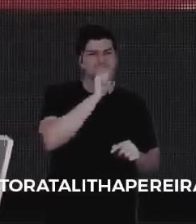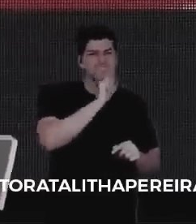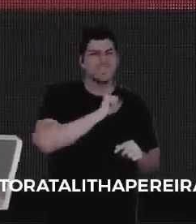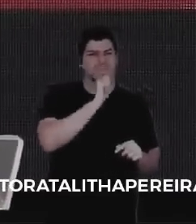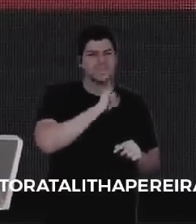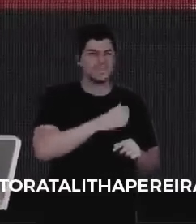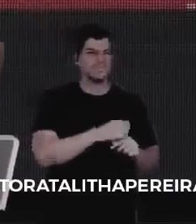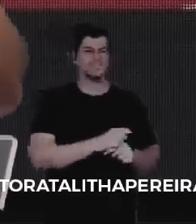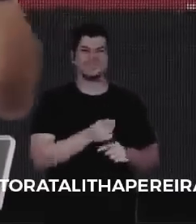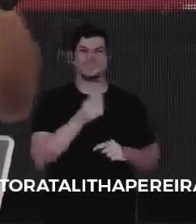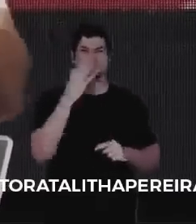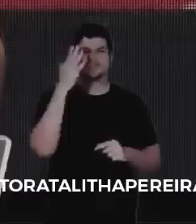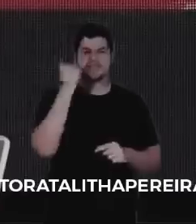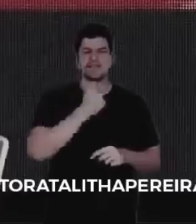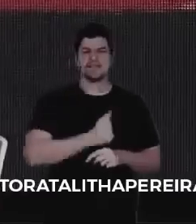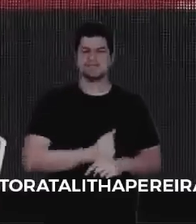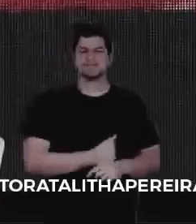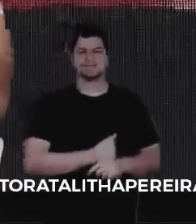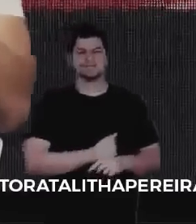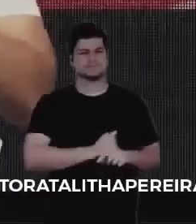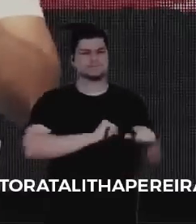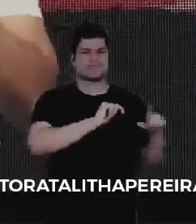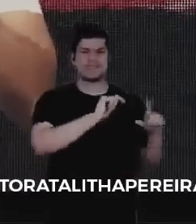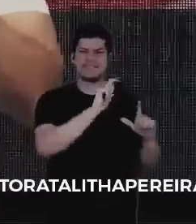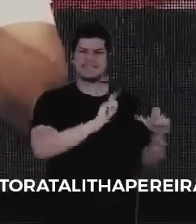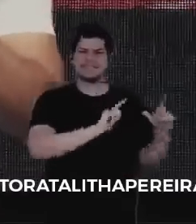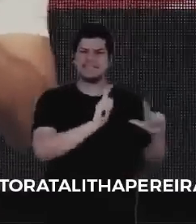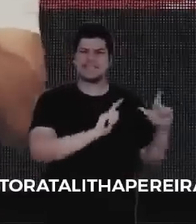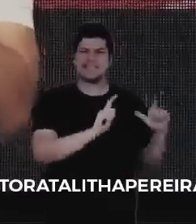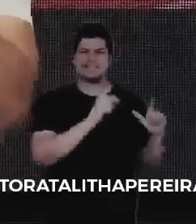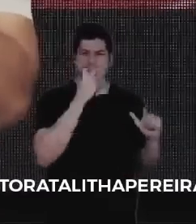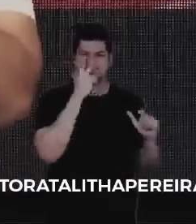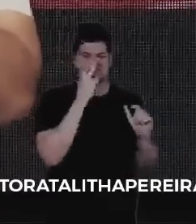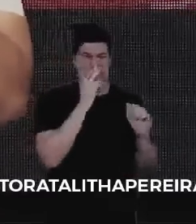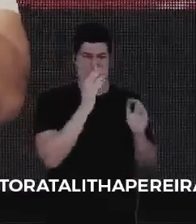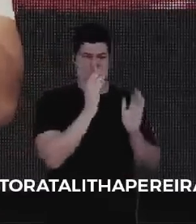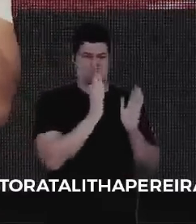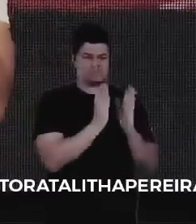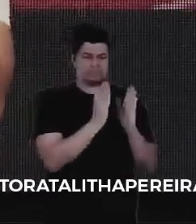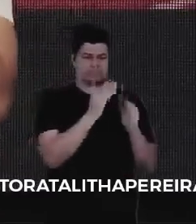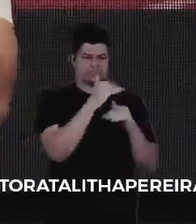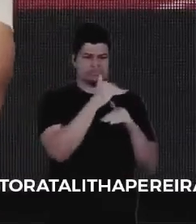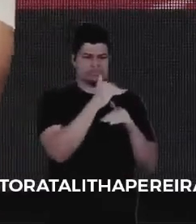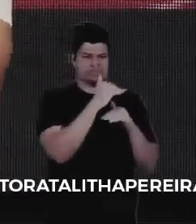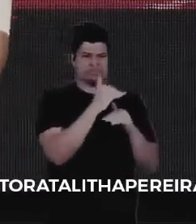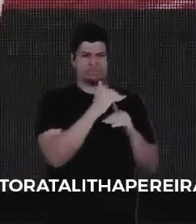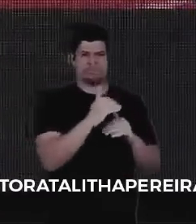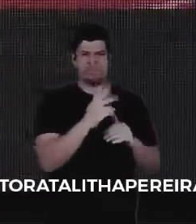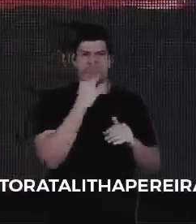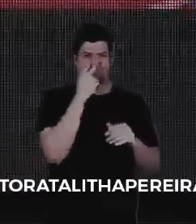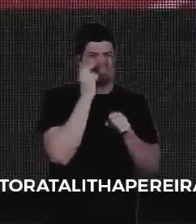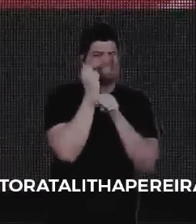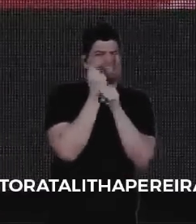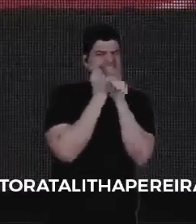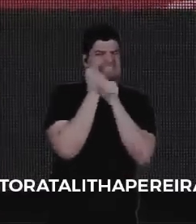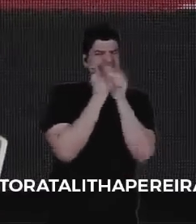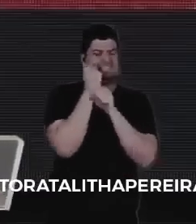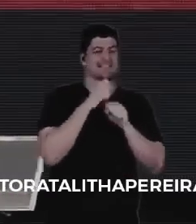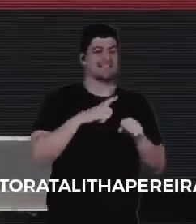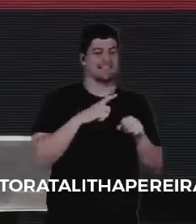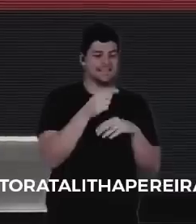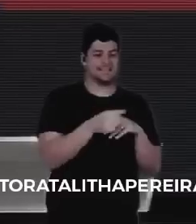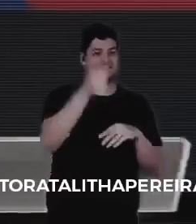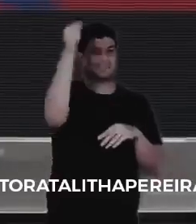sabe, aquela TV que é meio quadrada, né? Aquela lá atrás, com aquela antena que você